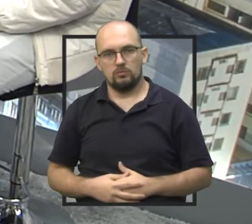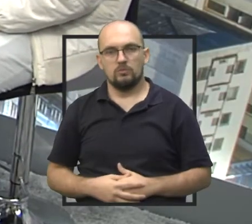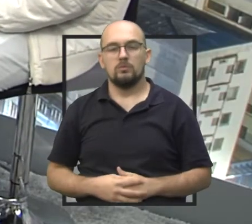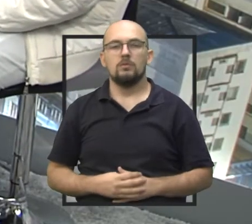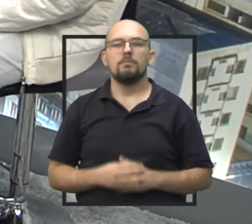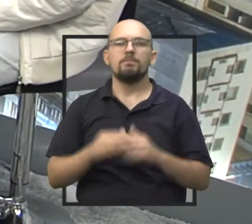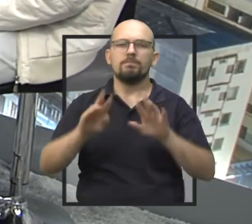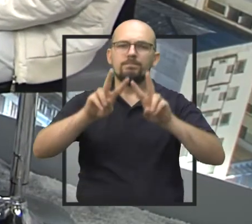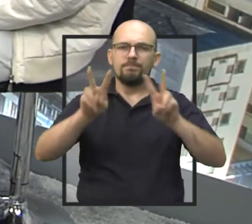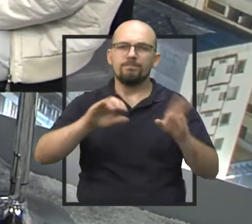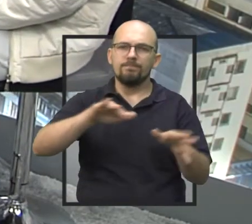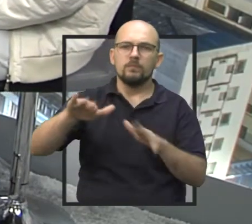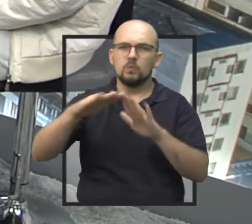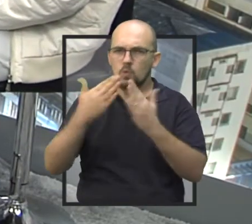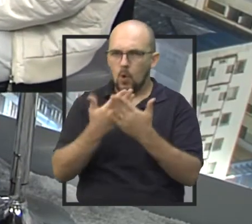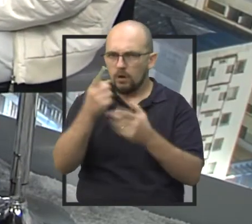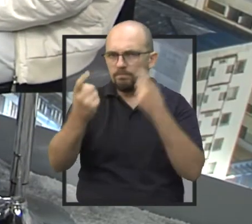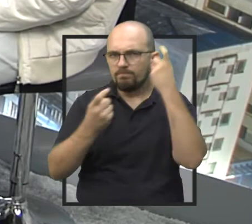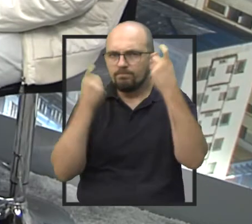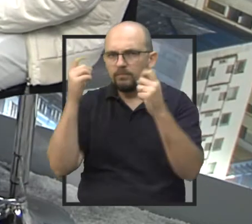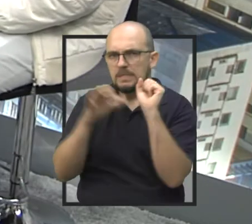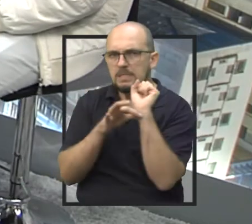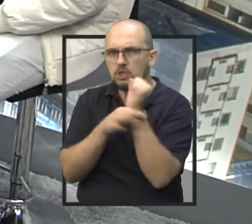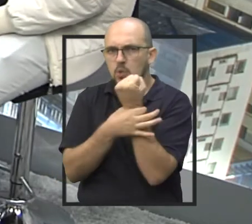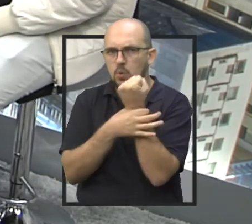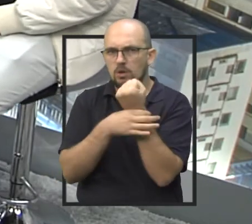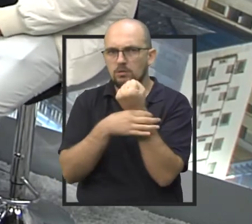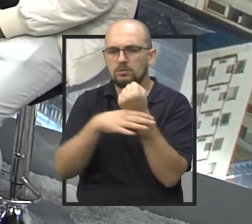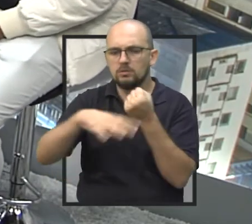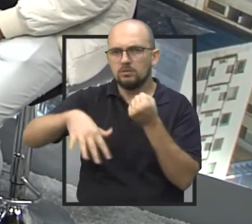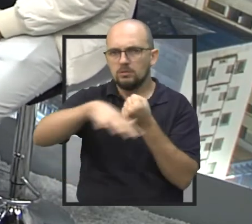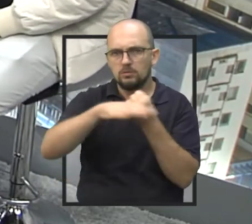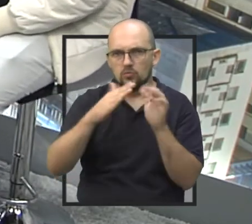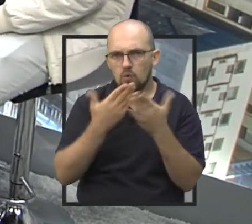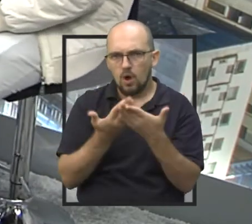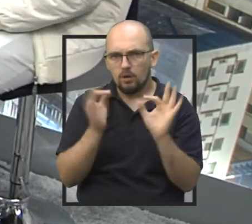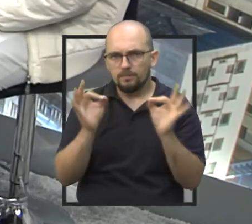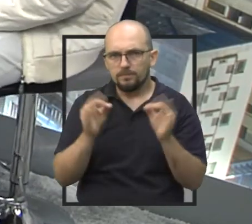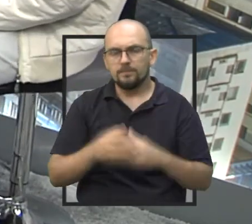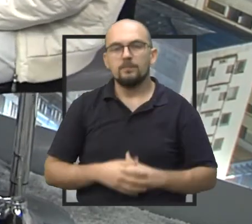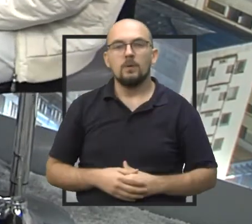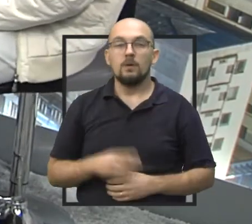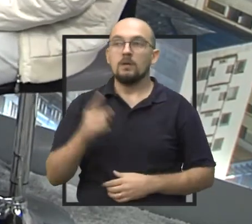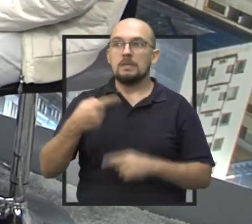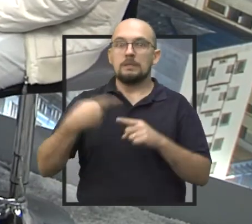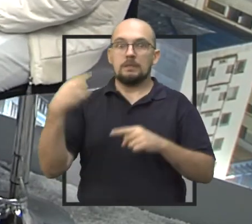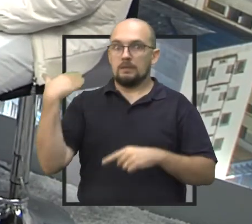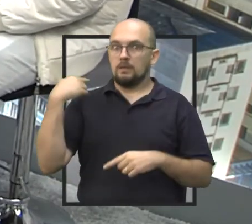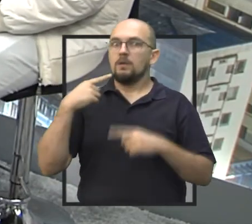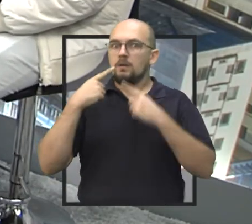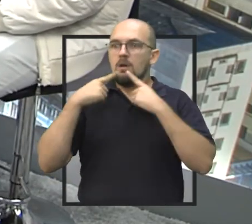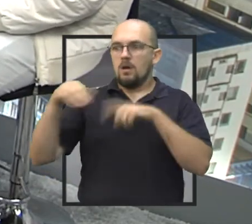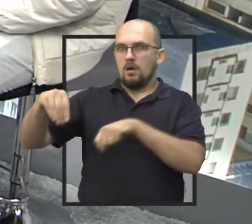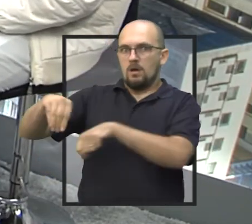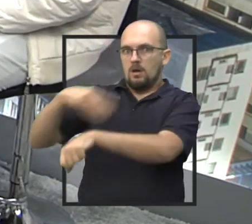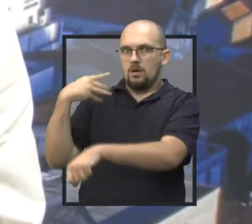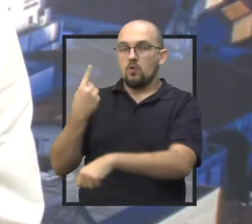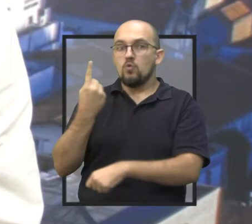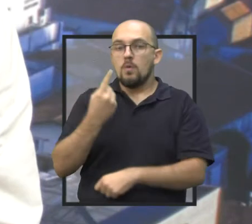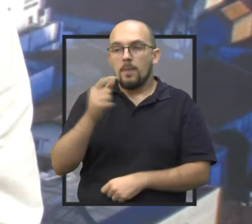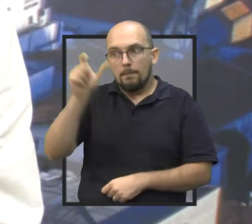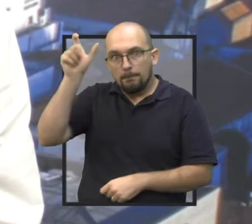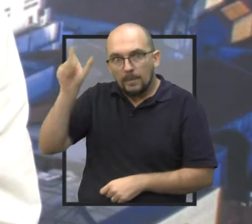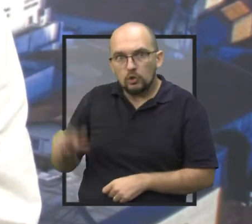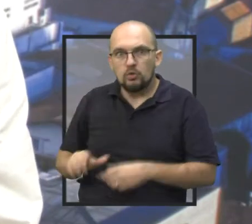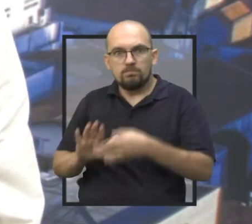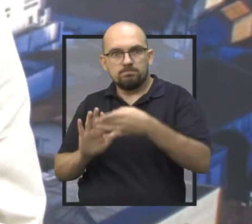com a segurança na porta das escolas? Eu recebi uma reclamação a semana passada de um indivíduo que adentrou na